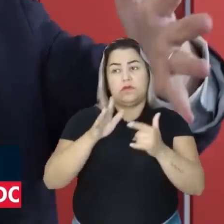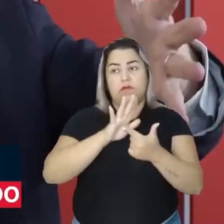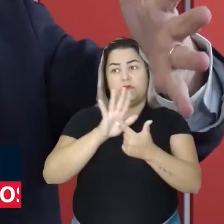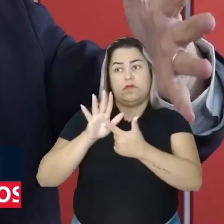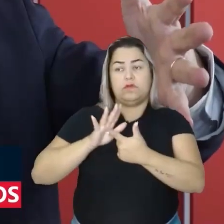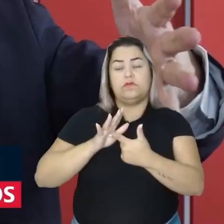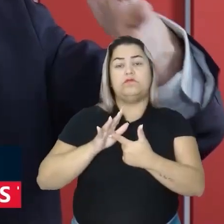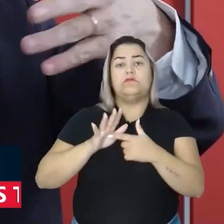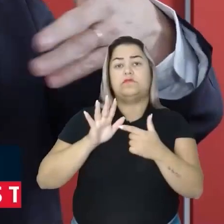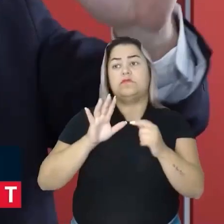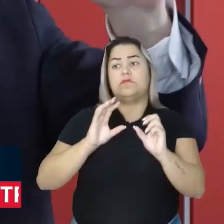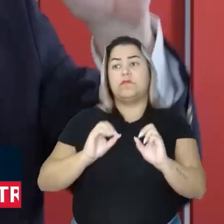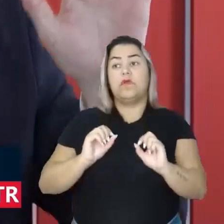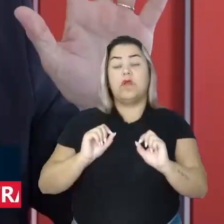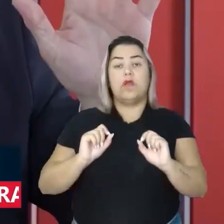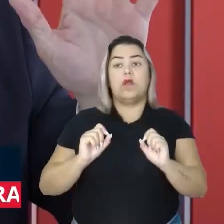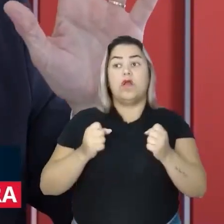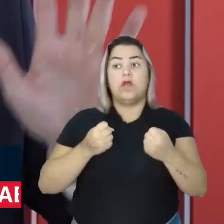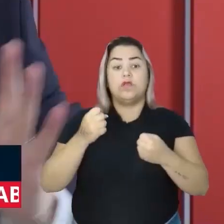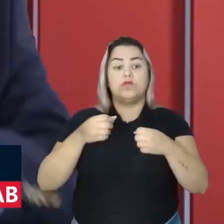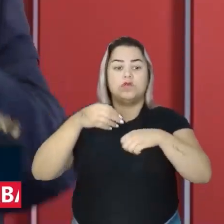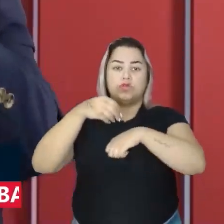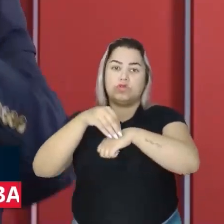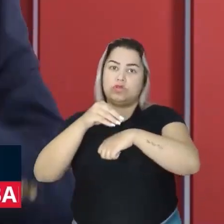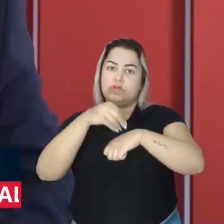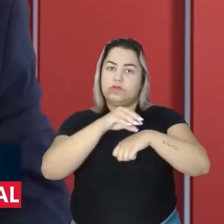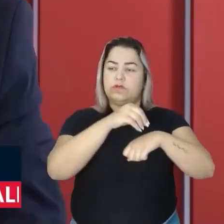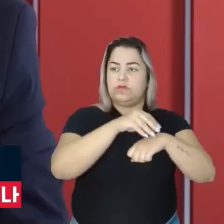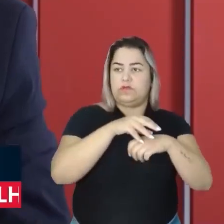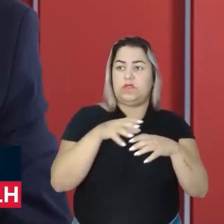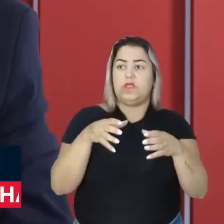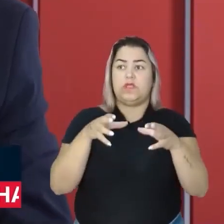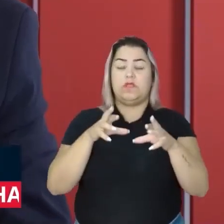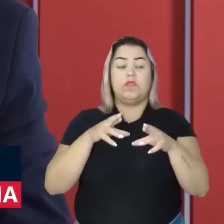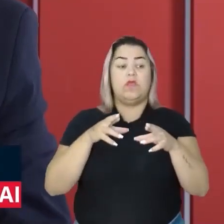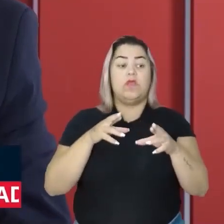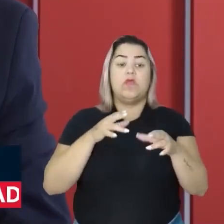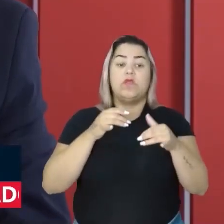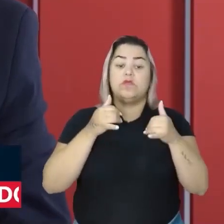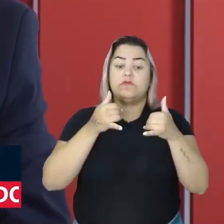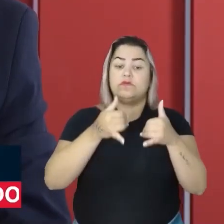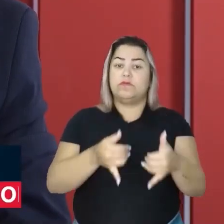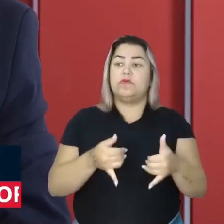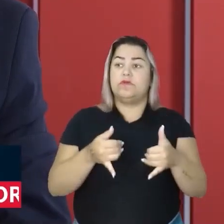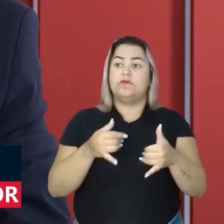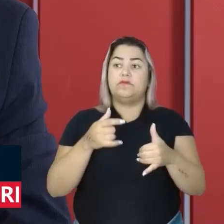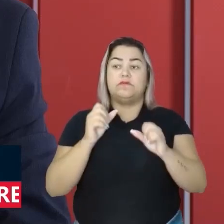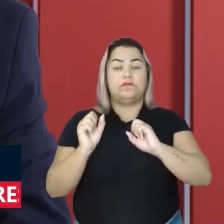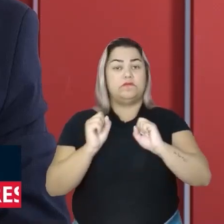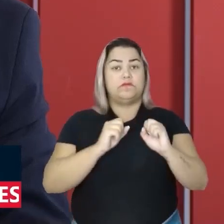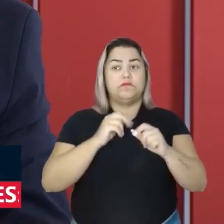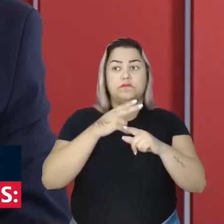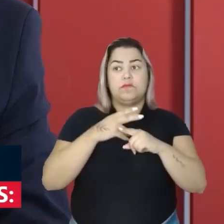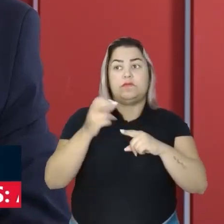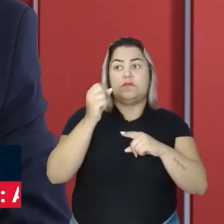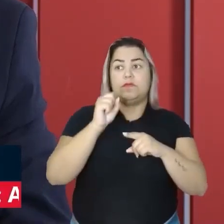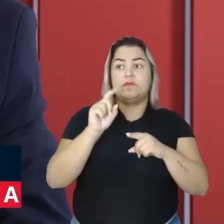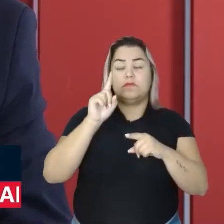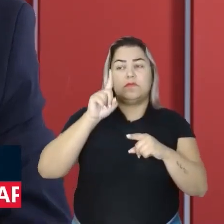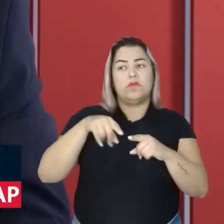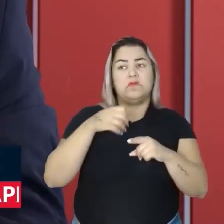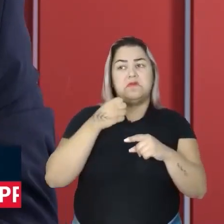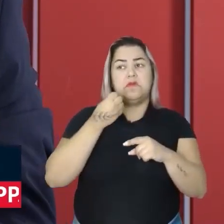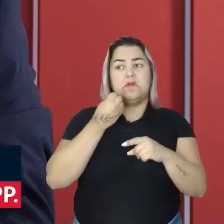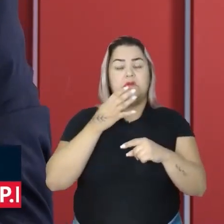as carretas lá de comida e distribui. Daí uma rede de supermercados pode ganhar o edital. Será que essa é uma boa